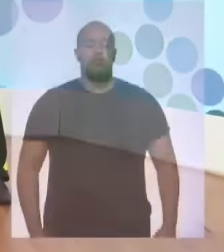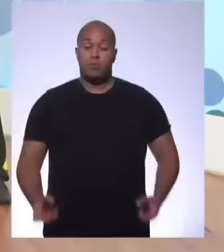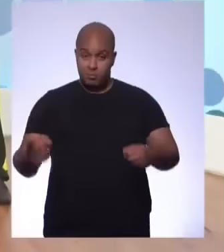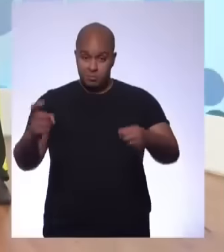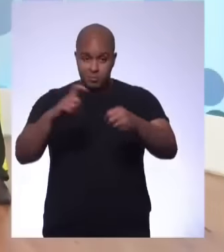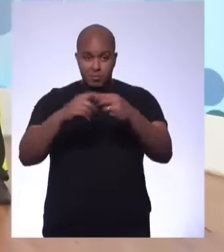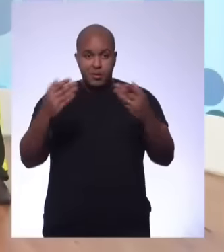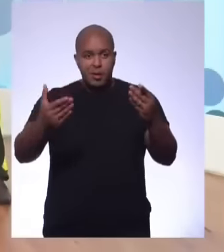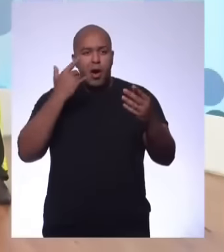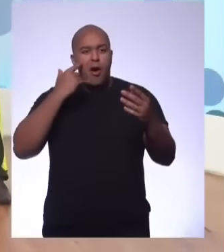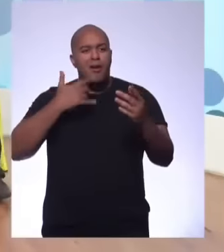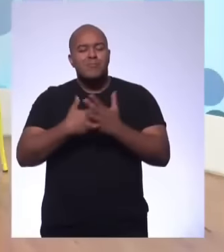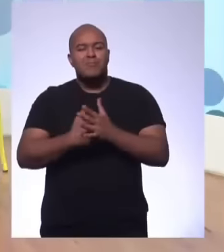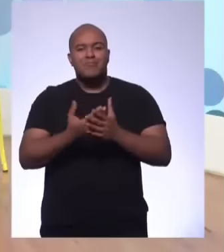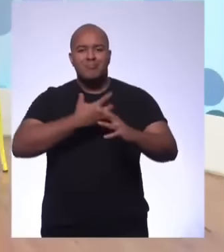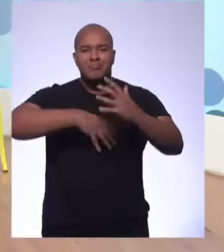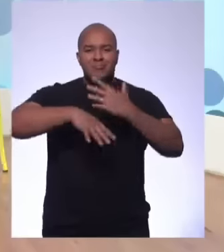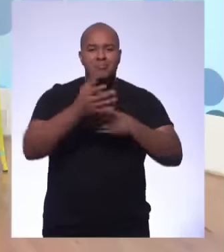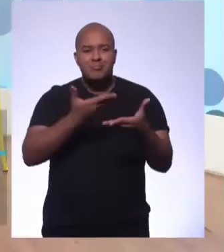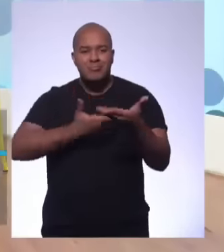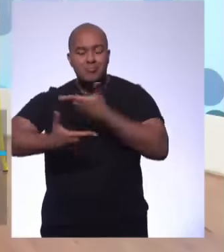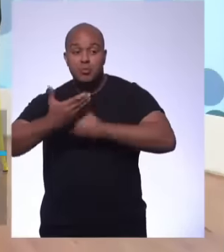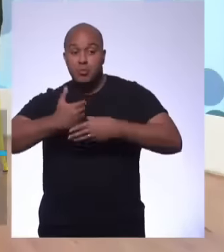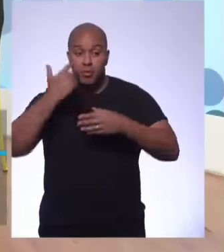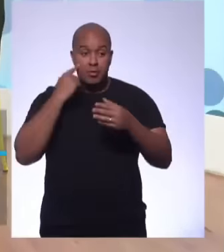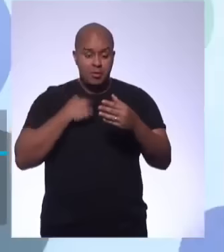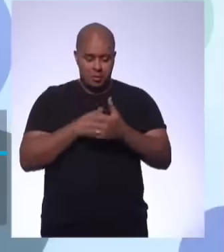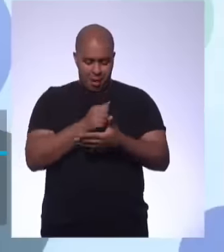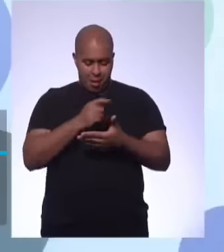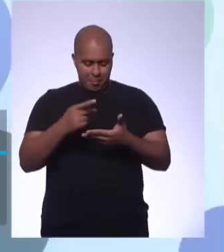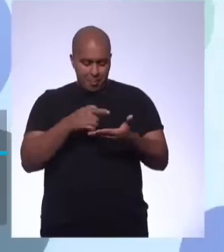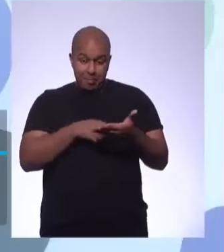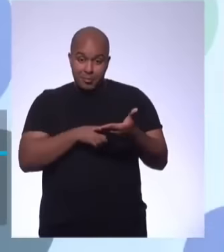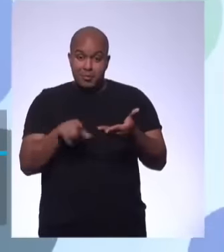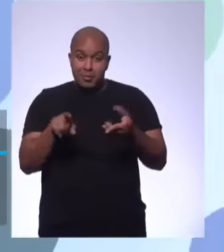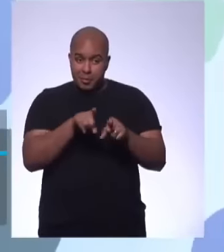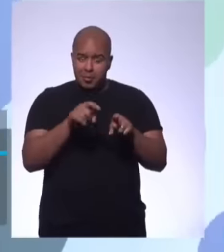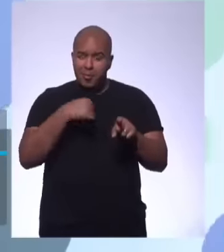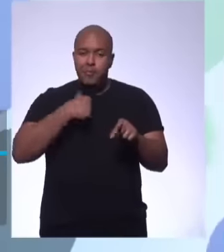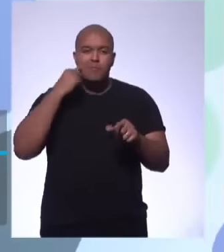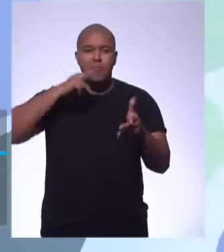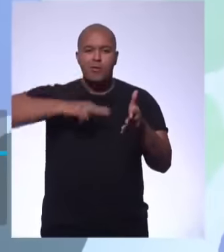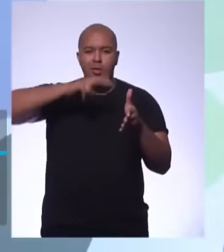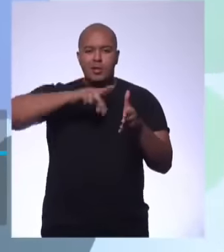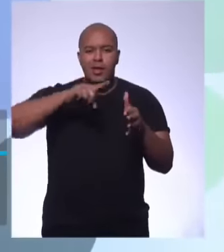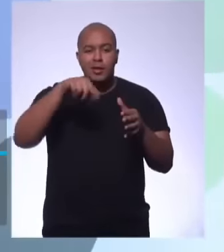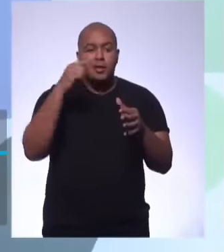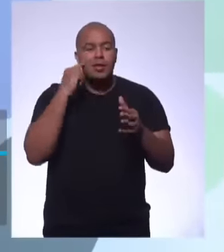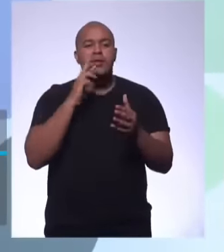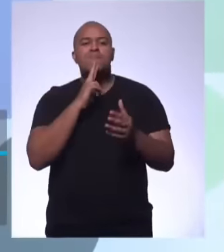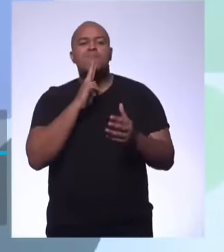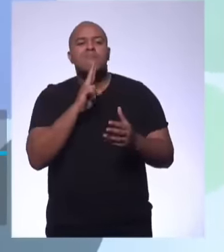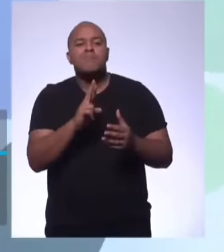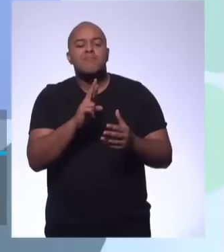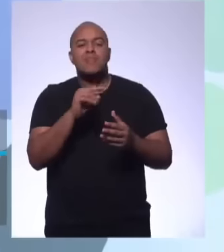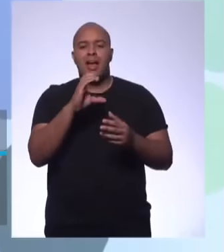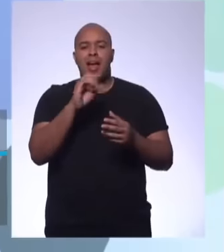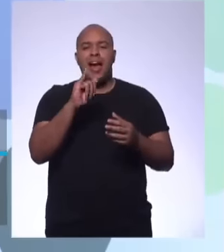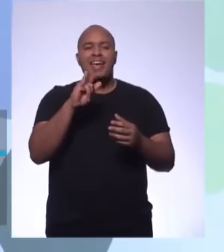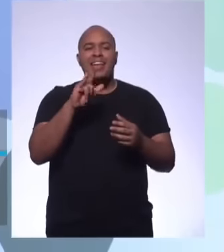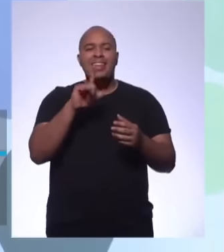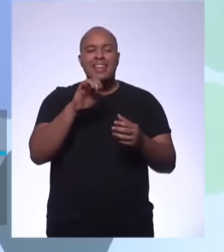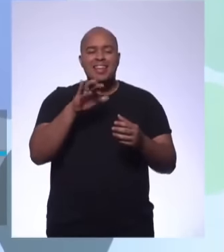Voltamos para a interação. Eu estou aqui ligadinho também no aplicativo do Centro de Mídias. Vamos ler aqui as respostas.